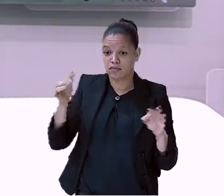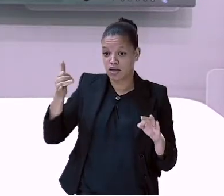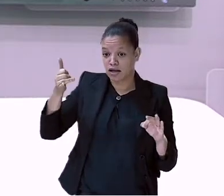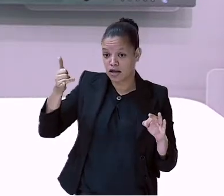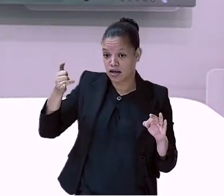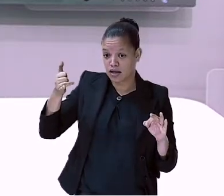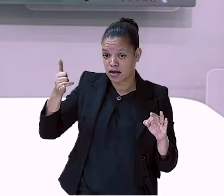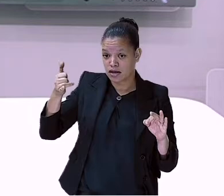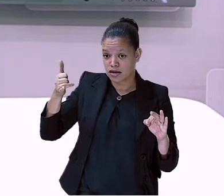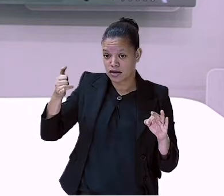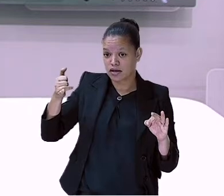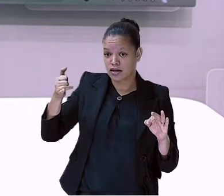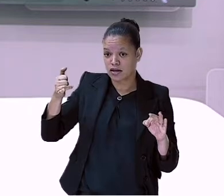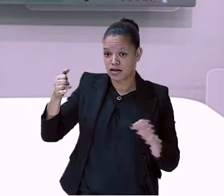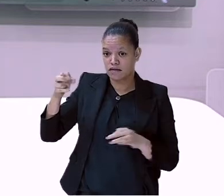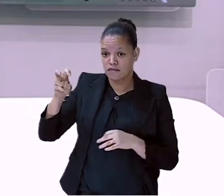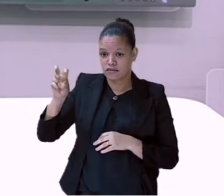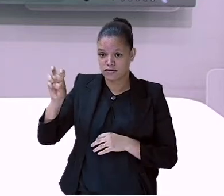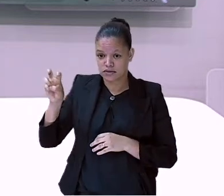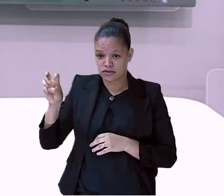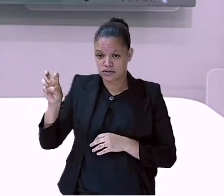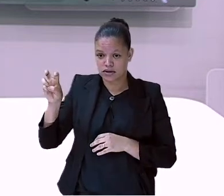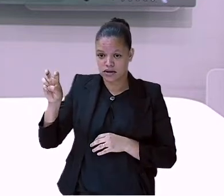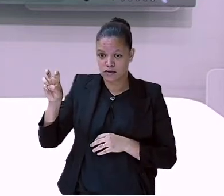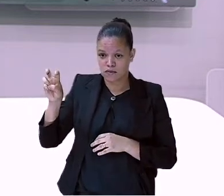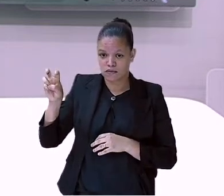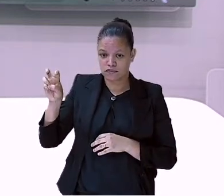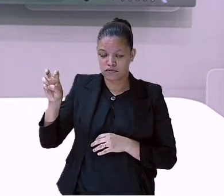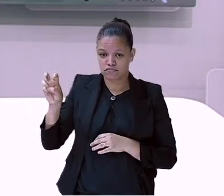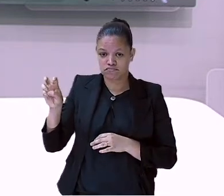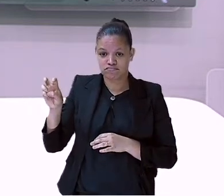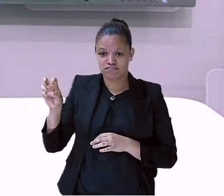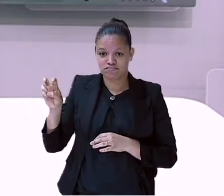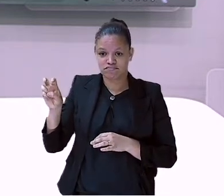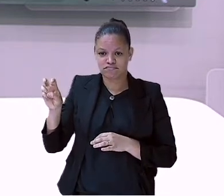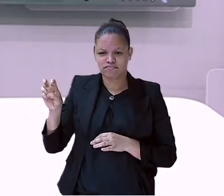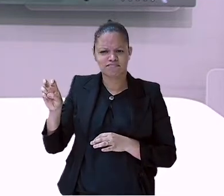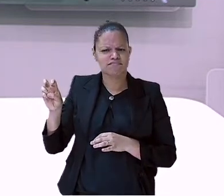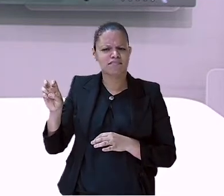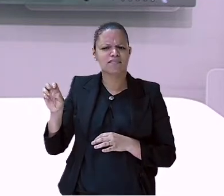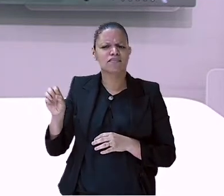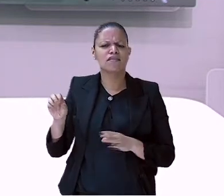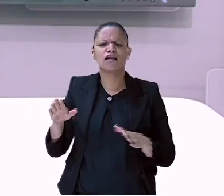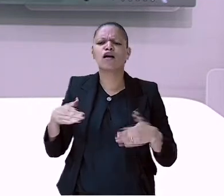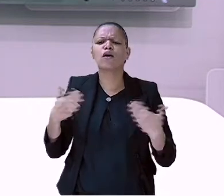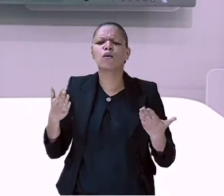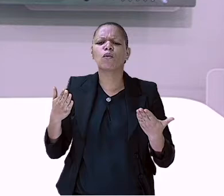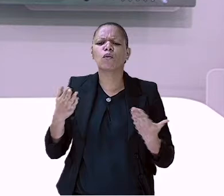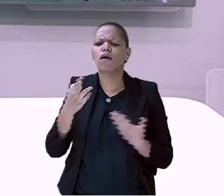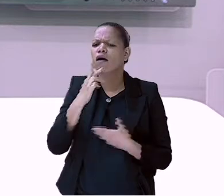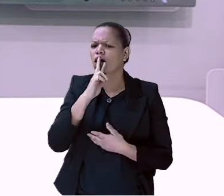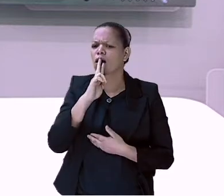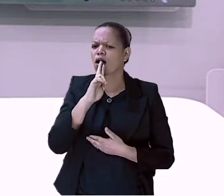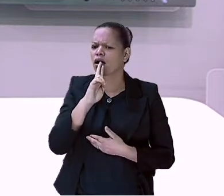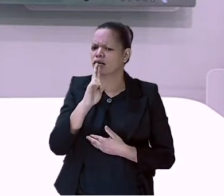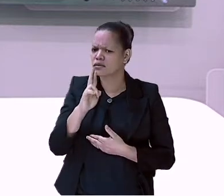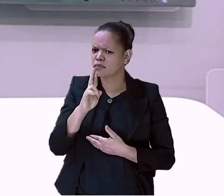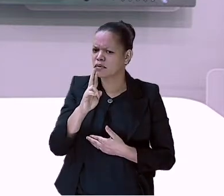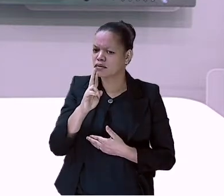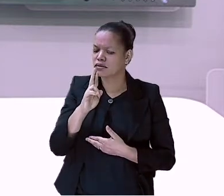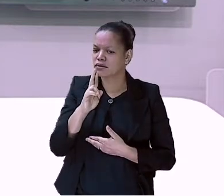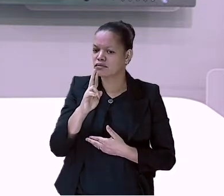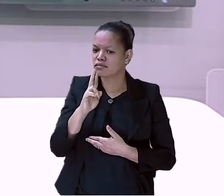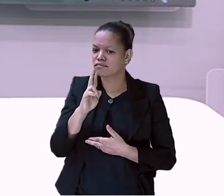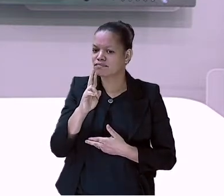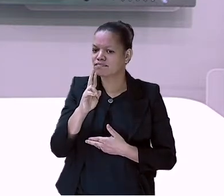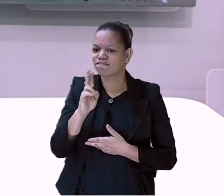até o 5. Então, a minha caneta é exatamente 5 centímetros. Então, eu não vou precisar de